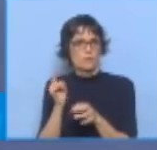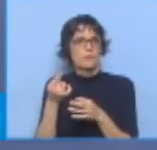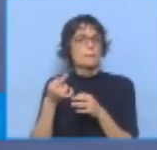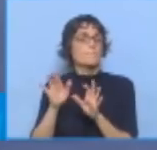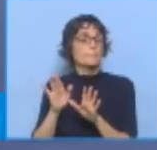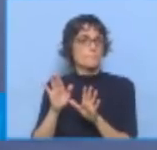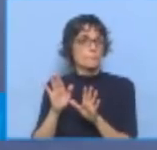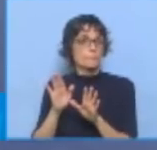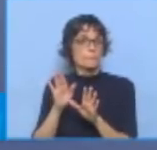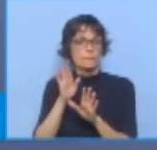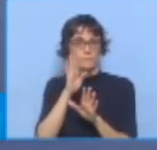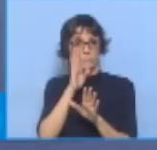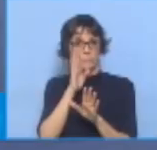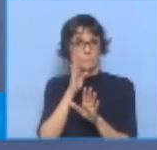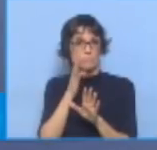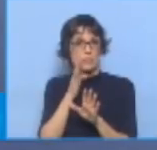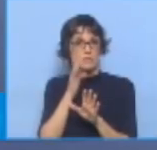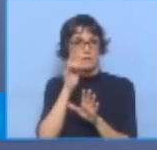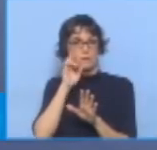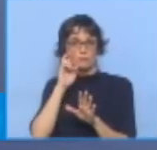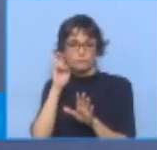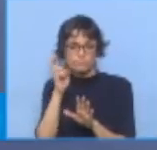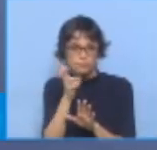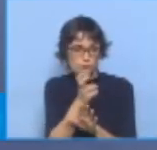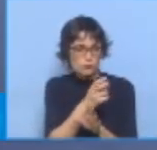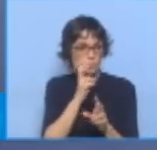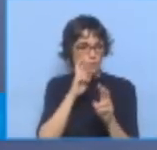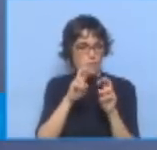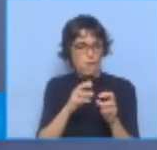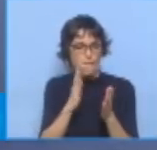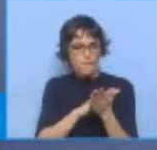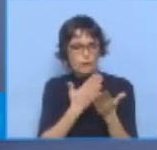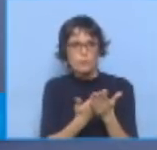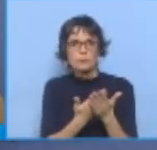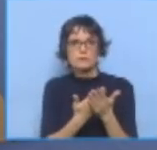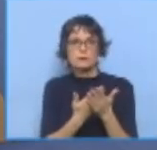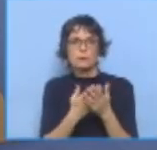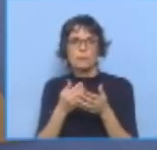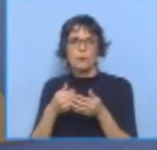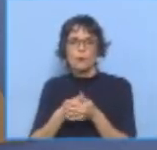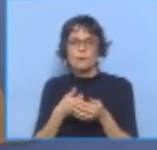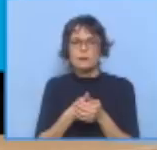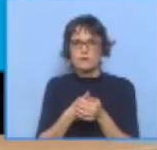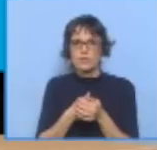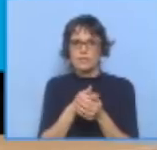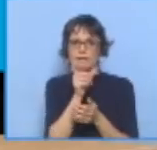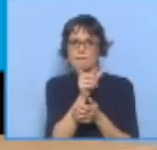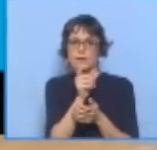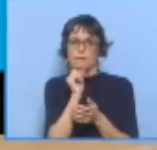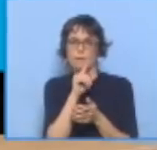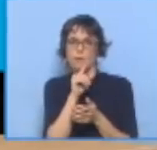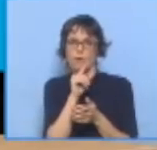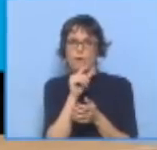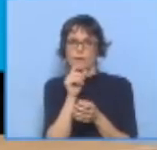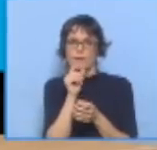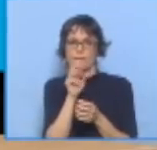Mas se formos encontrar uma tradução evangélica, é capaz de traduzir por adultério, não é? E há, de